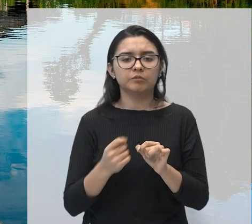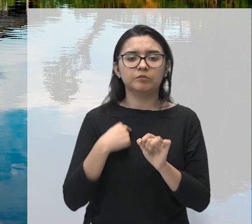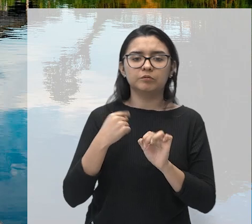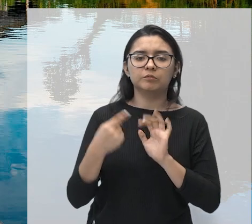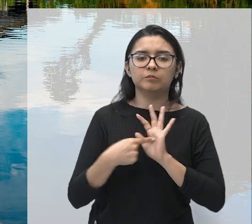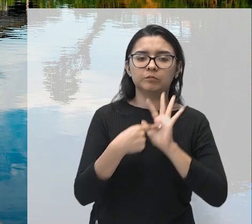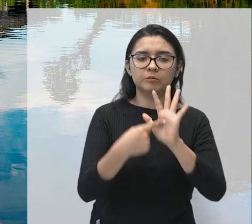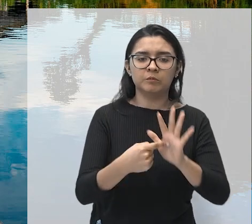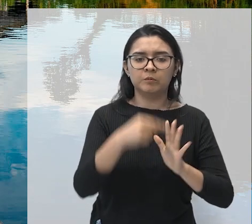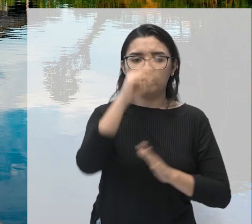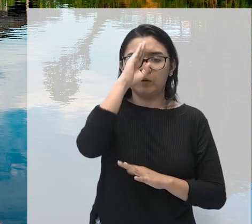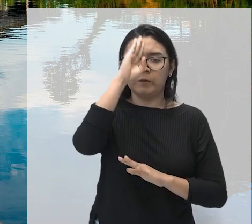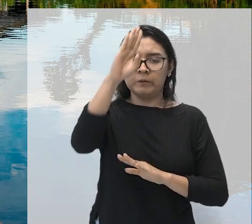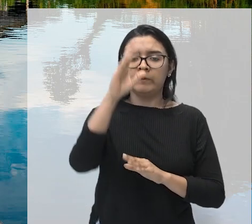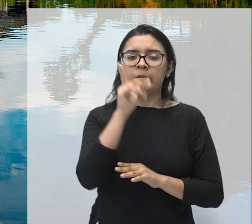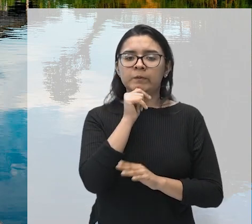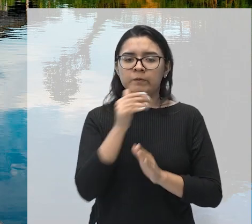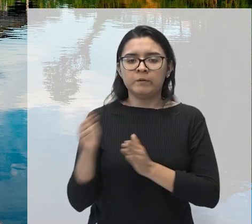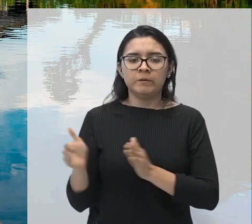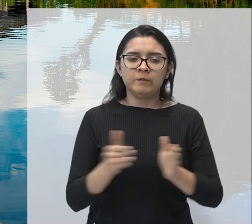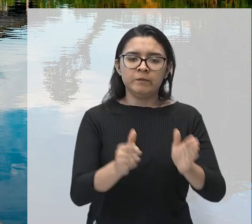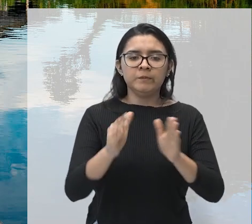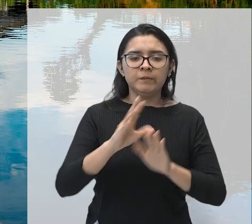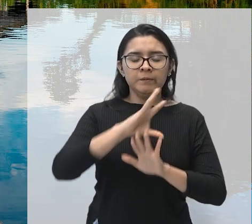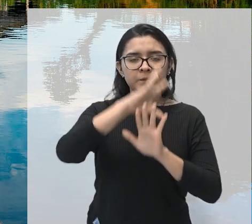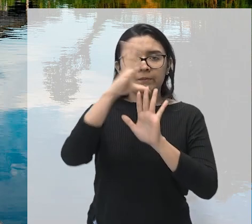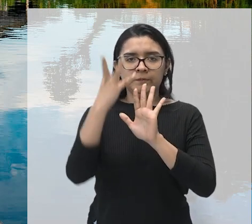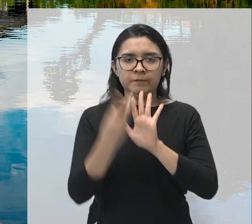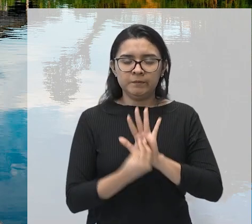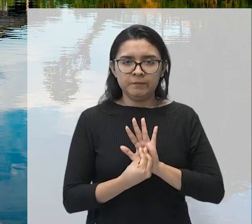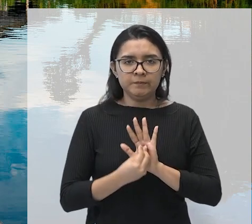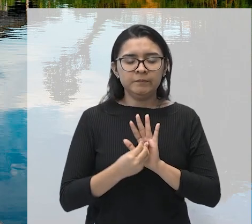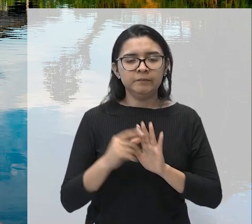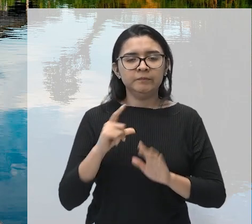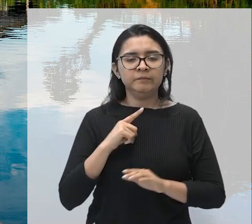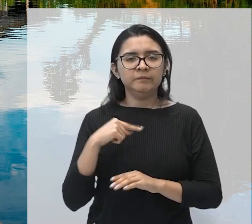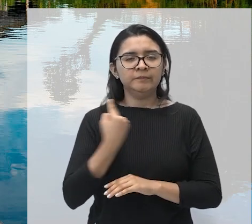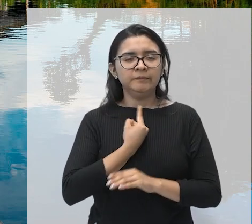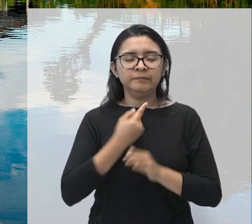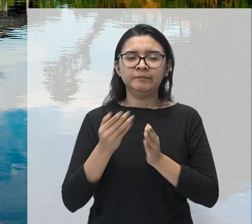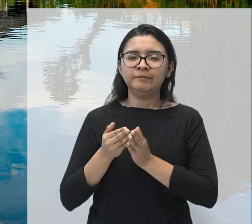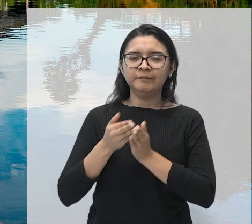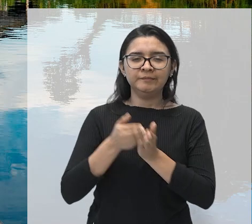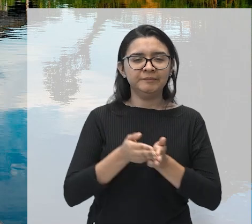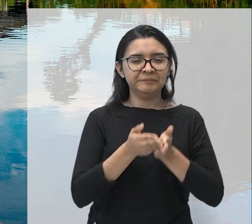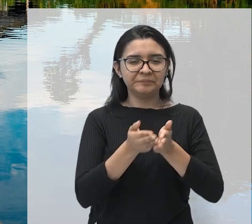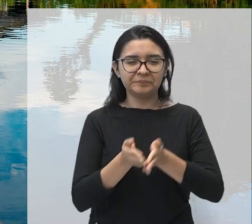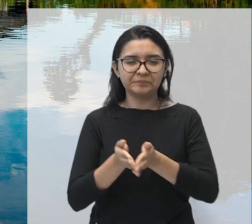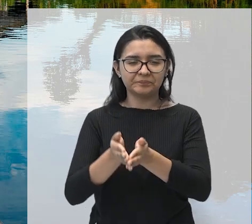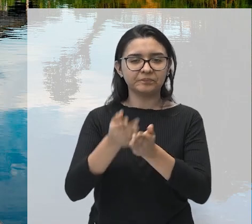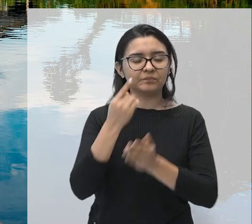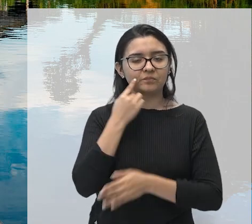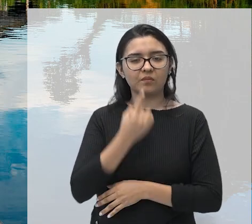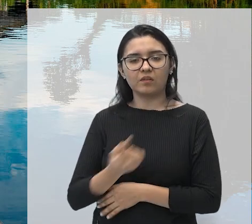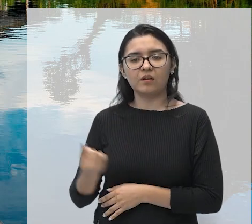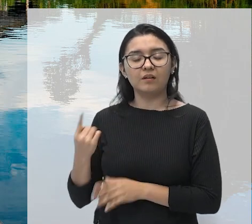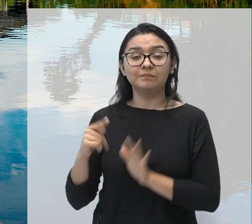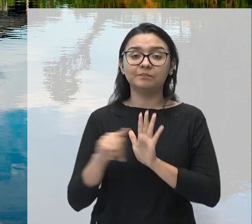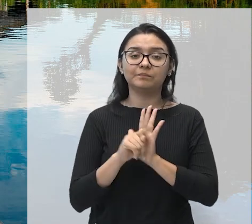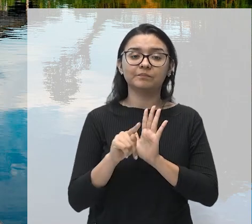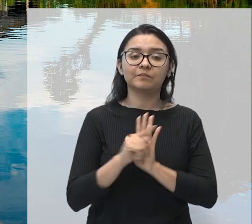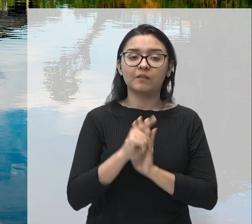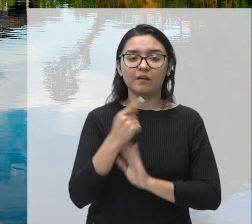à bacia amazônica. E aí a gente, né, navegando aqui nestas águas do rio